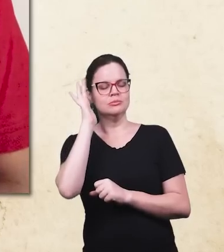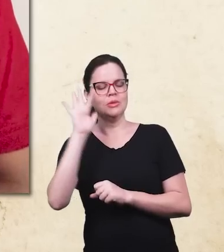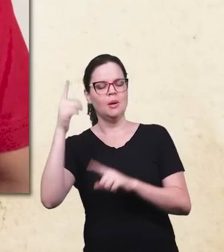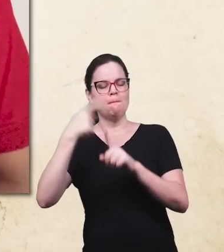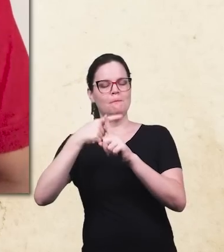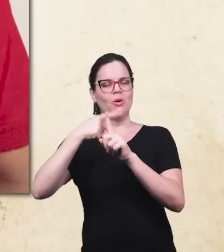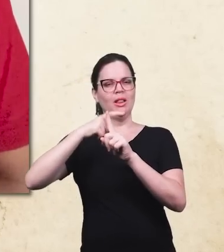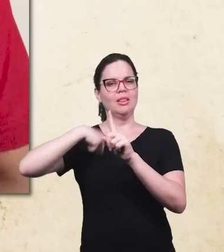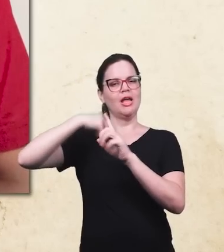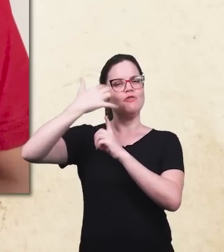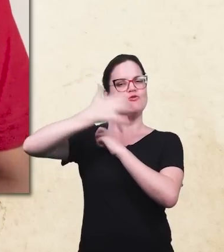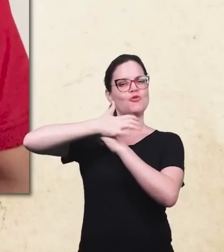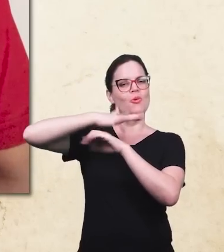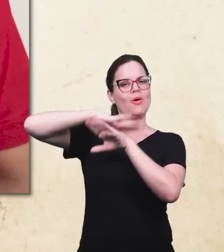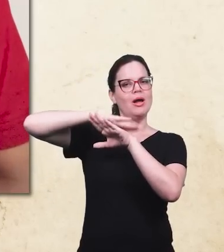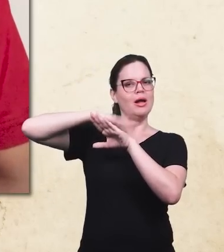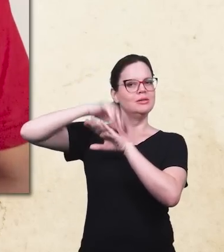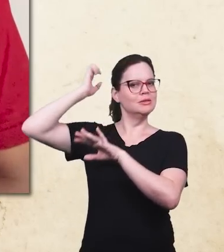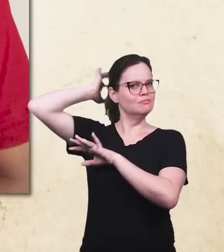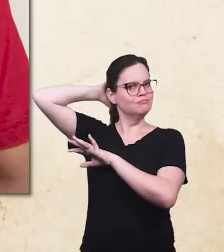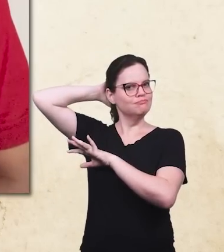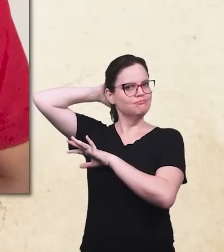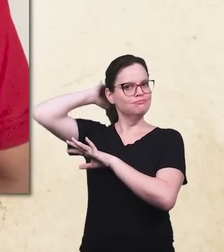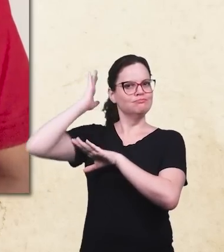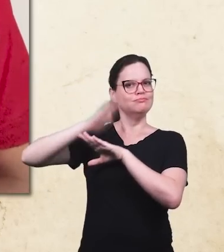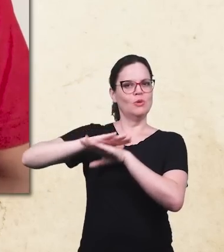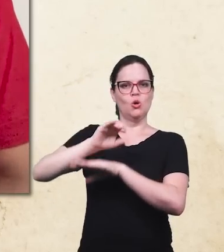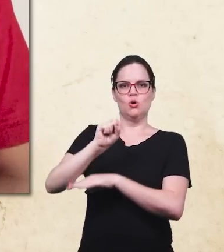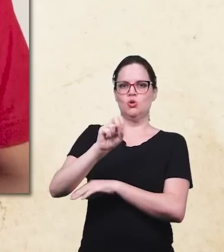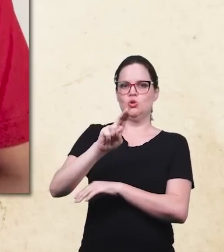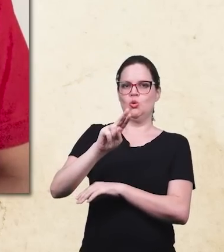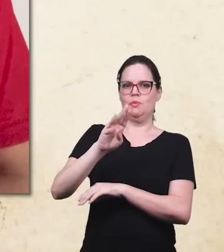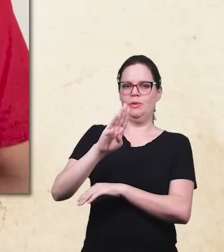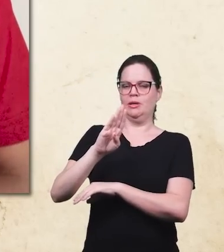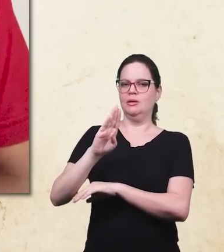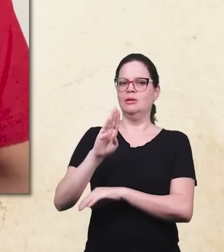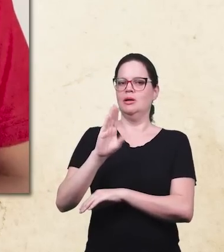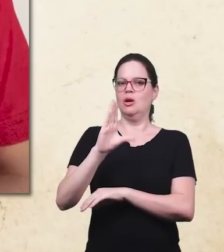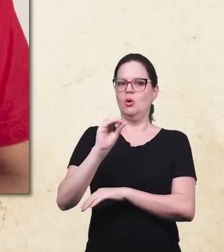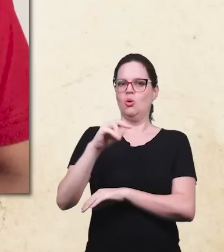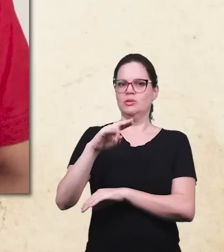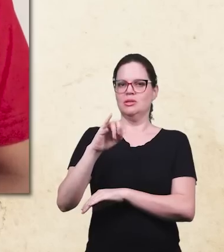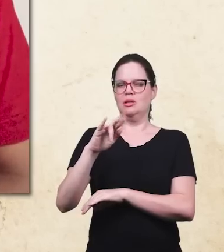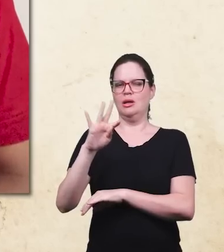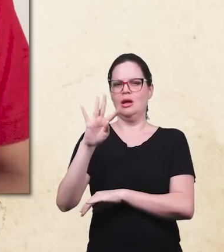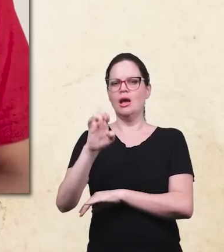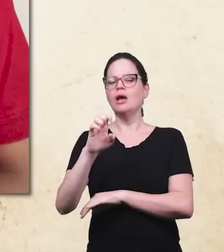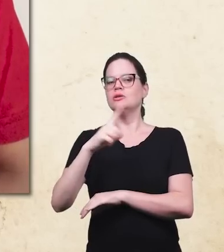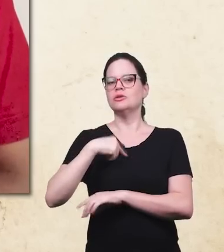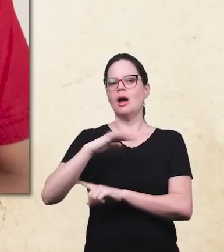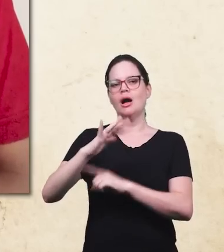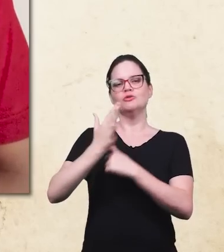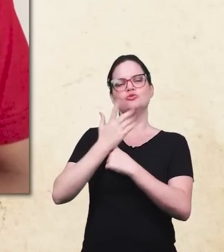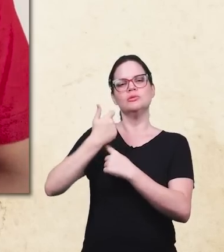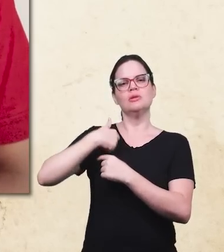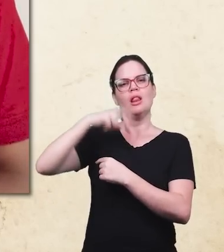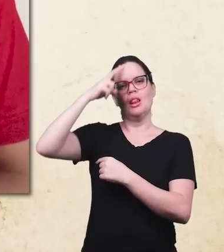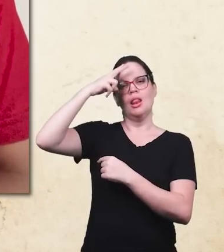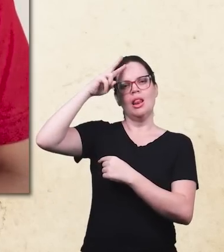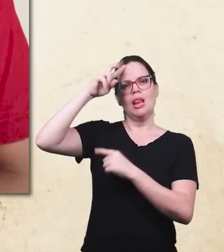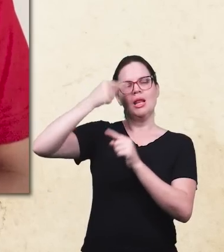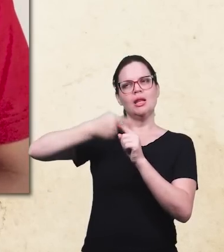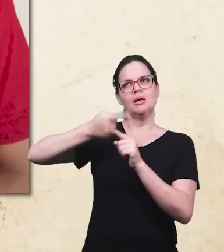por influência do subconsciente e do inconsciente, tendem a nos mostrar aquilo que foram as lembranças, aquilo que